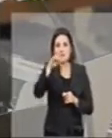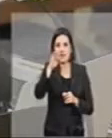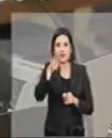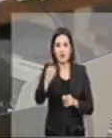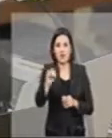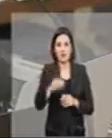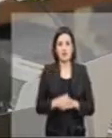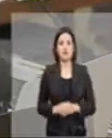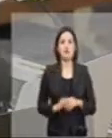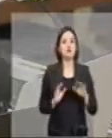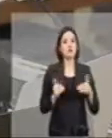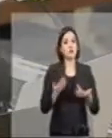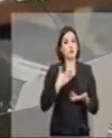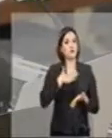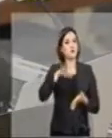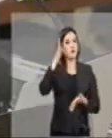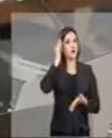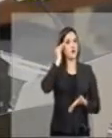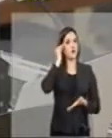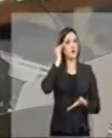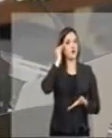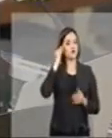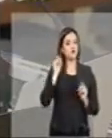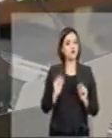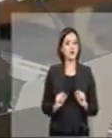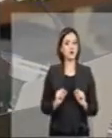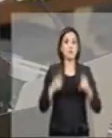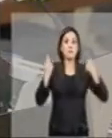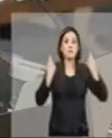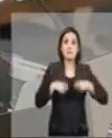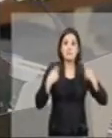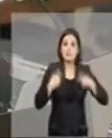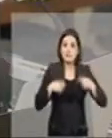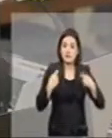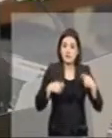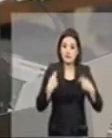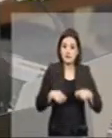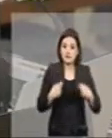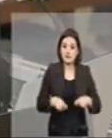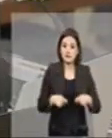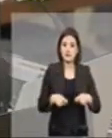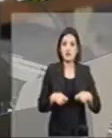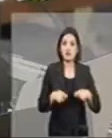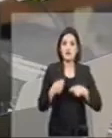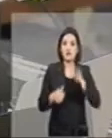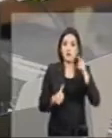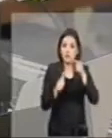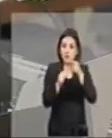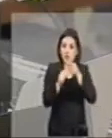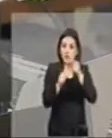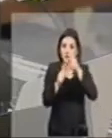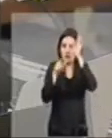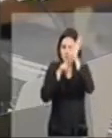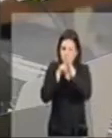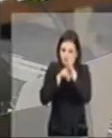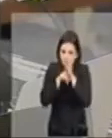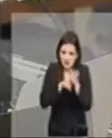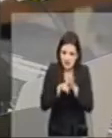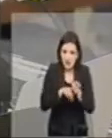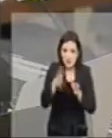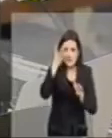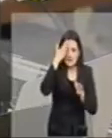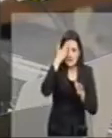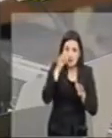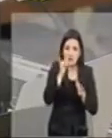Roberto Barroso. Ministro Fachin, é que é preciso abrir o embrulho para saber o que é válido e o que